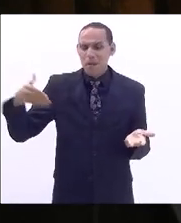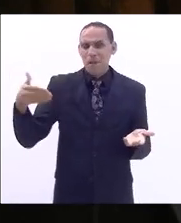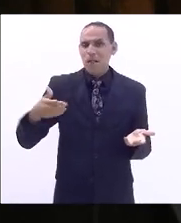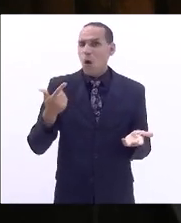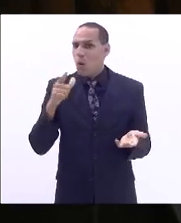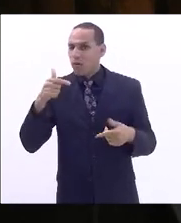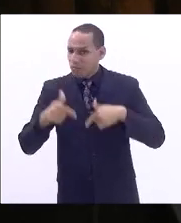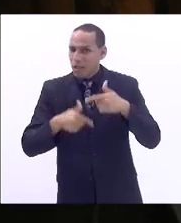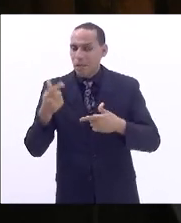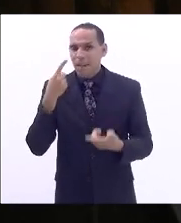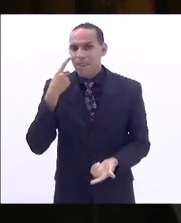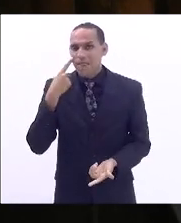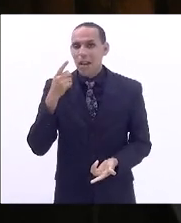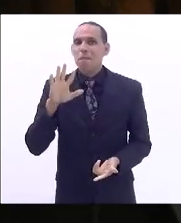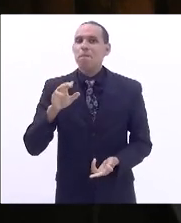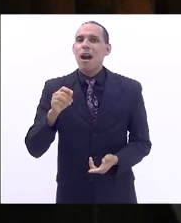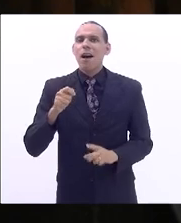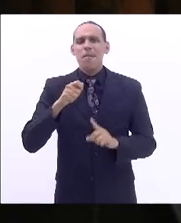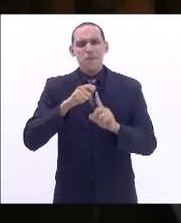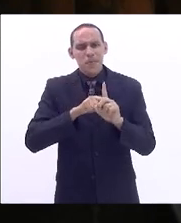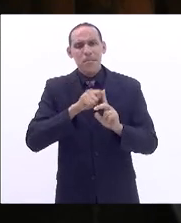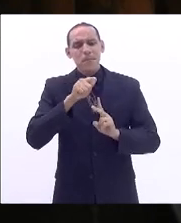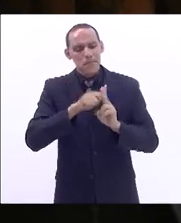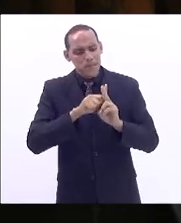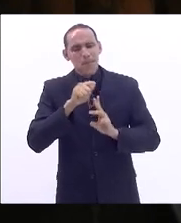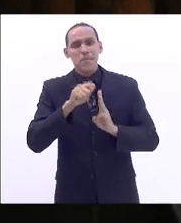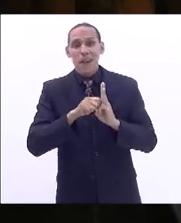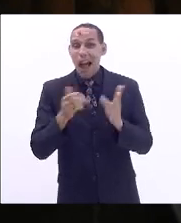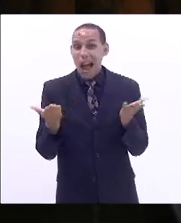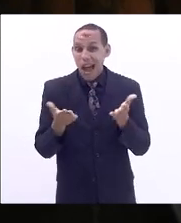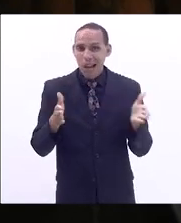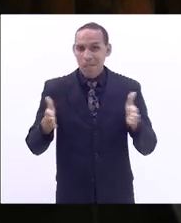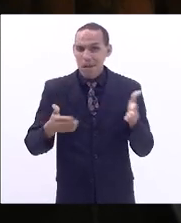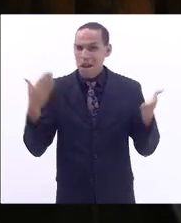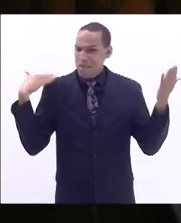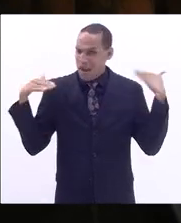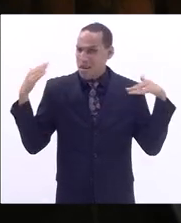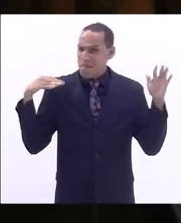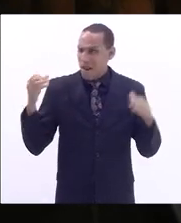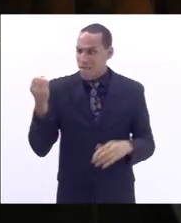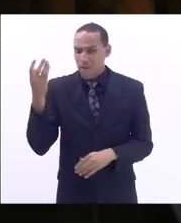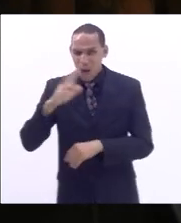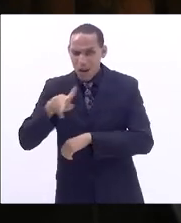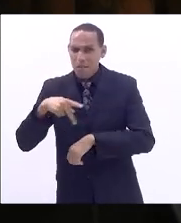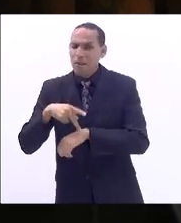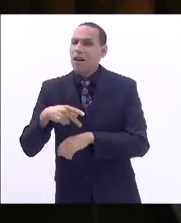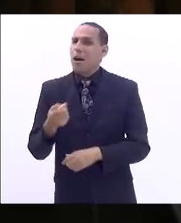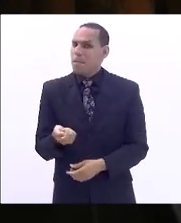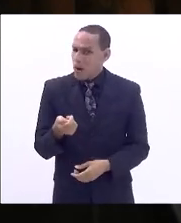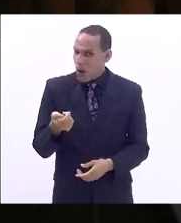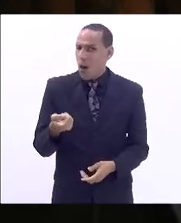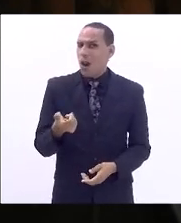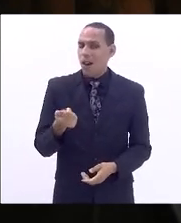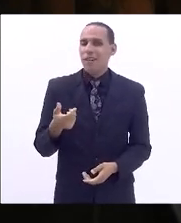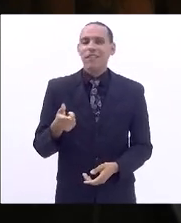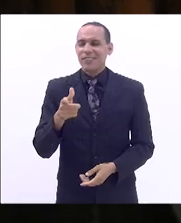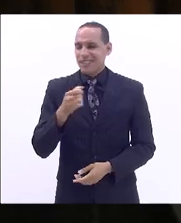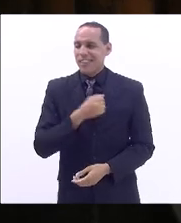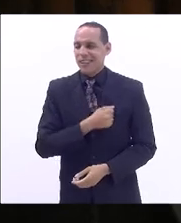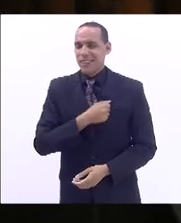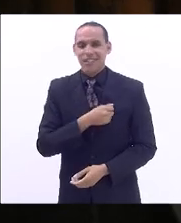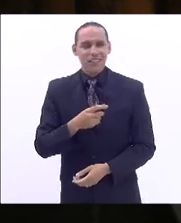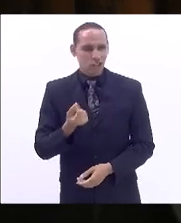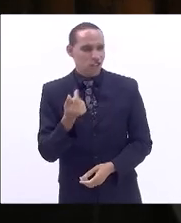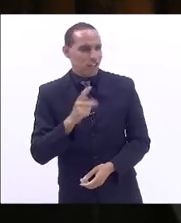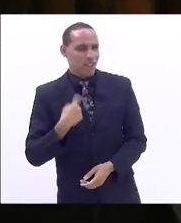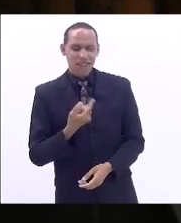trabalhando passar três meses nesse momento batendo perna no exterior é para pouco Estava com saudade do nosso